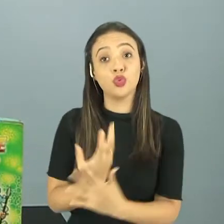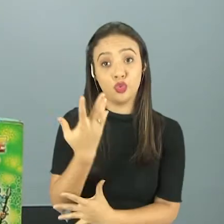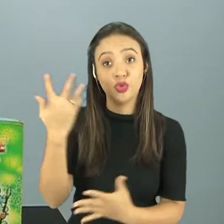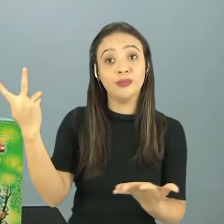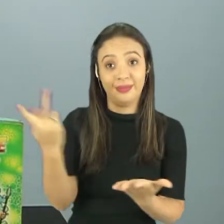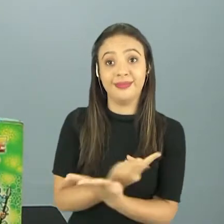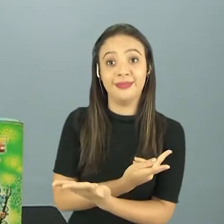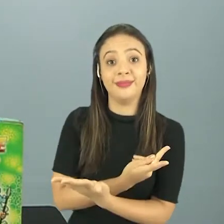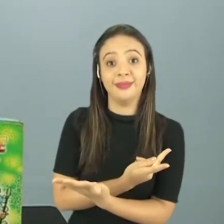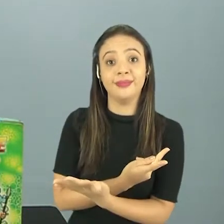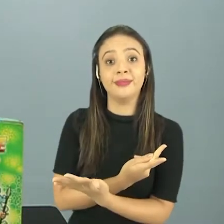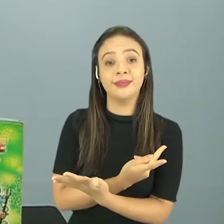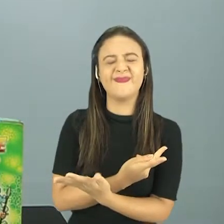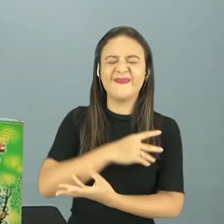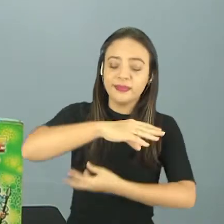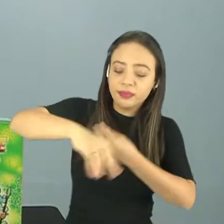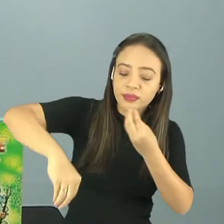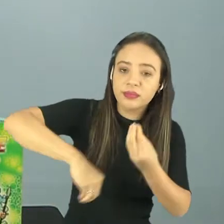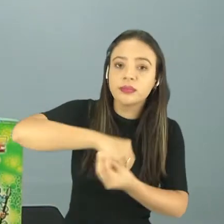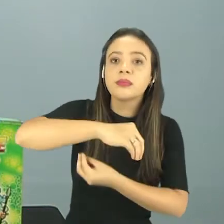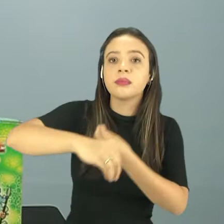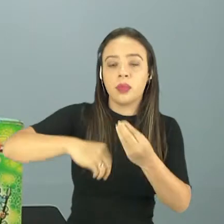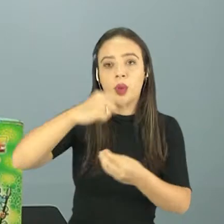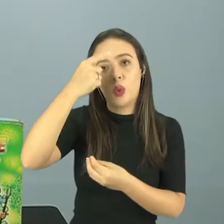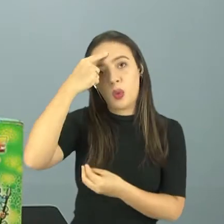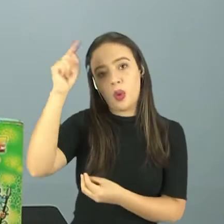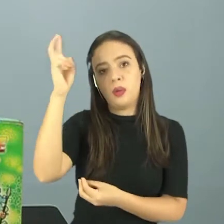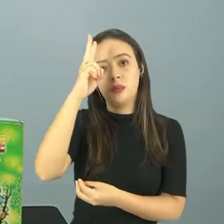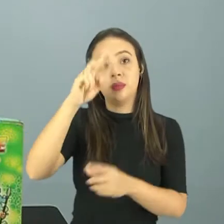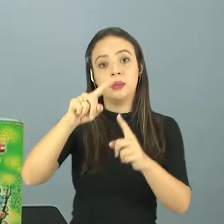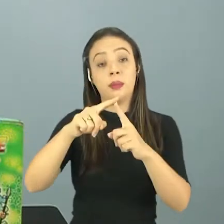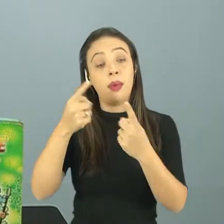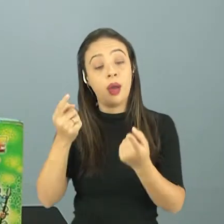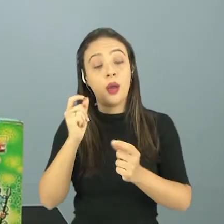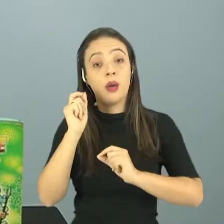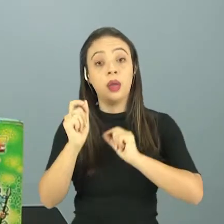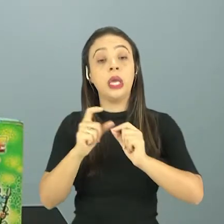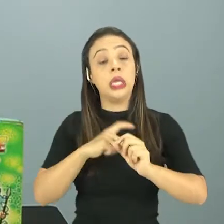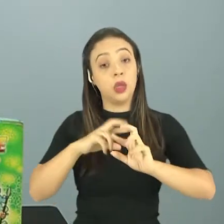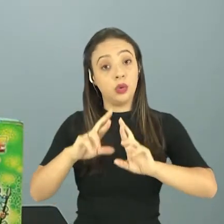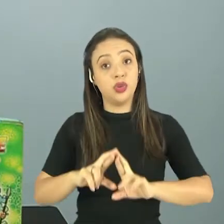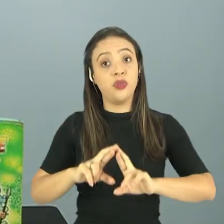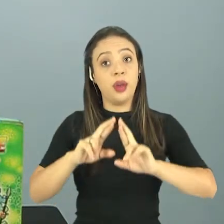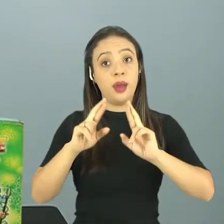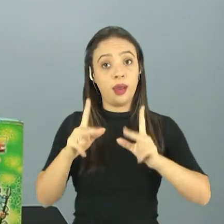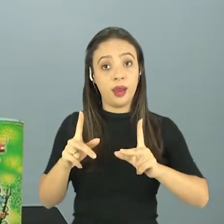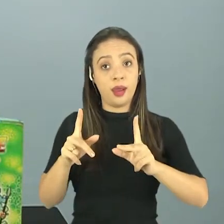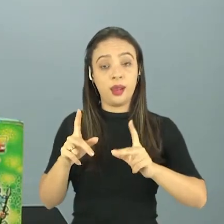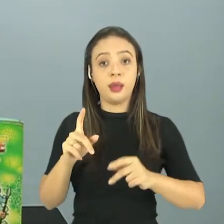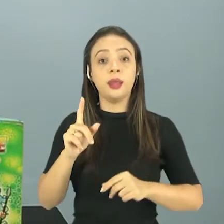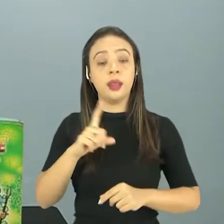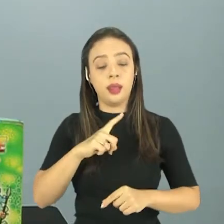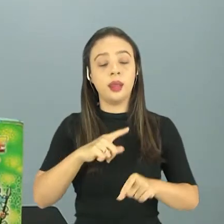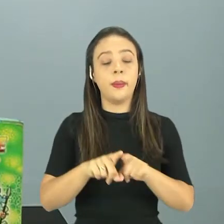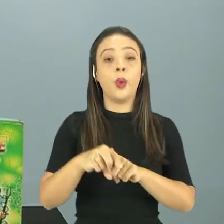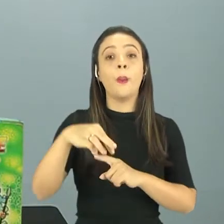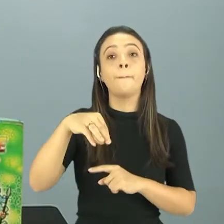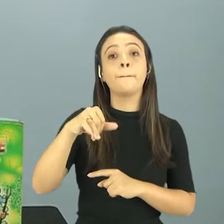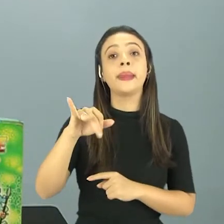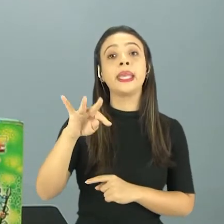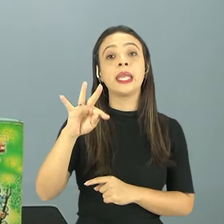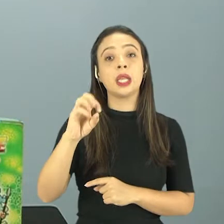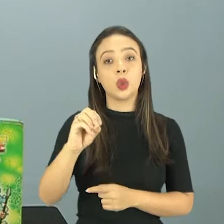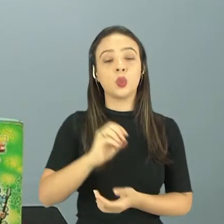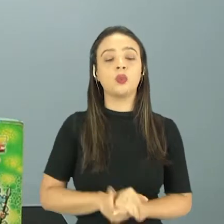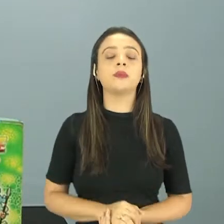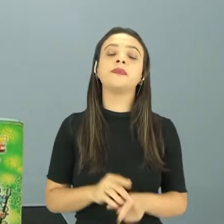fato, misturado com simbologia, mas isso é mais mito. Então, tem uma diferença aí que a gente vai ver no decorrer da aula, tá? Agora eu